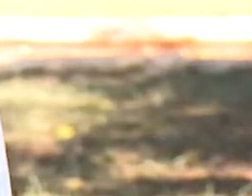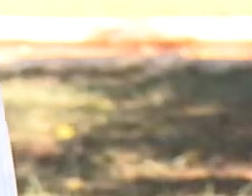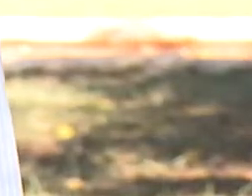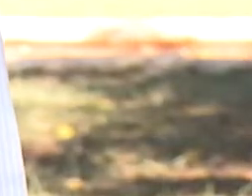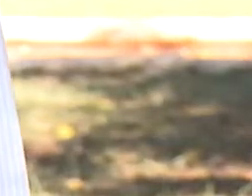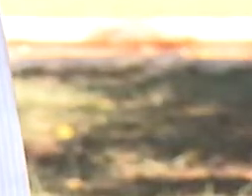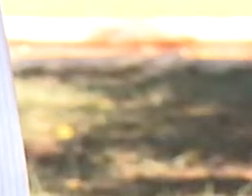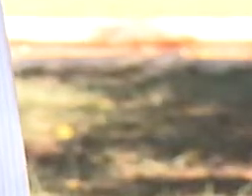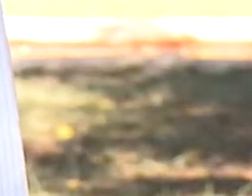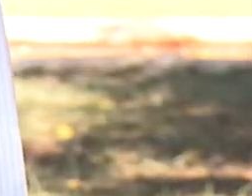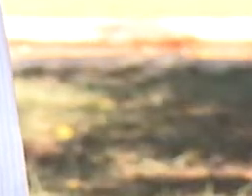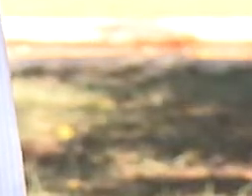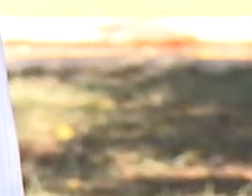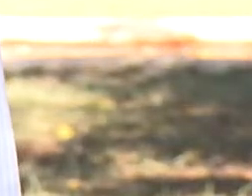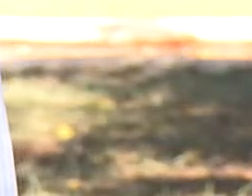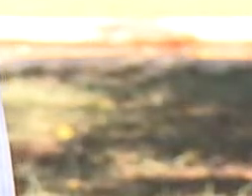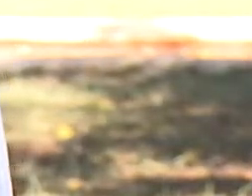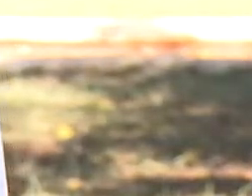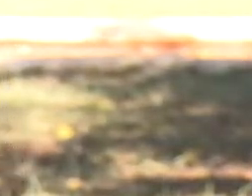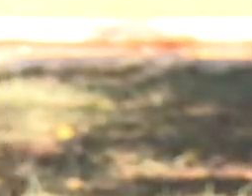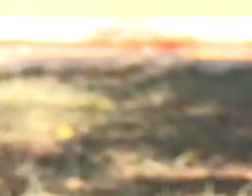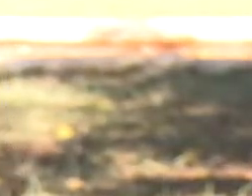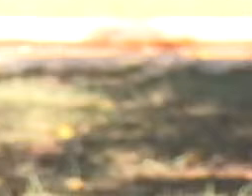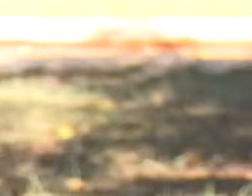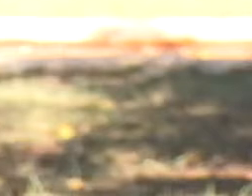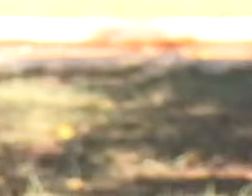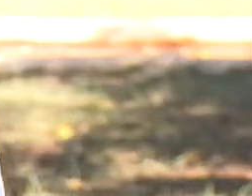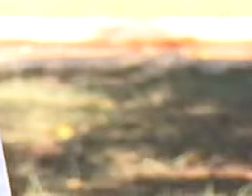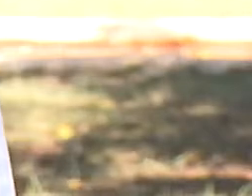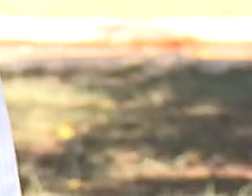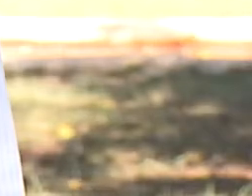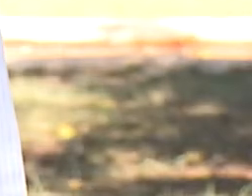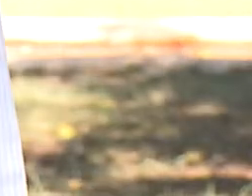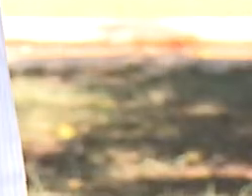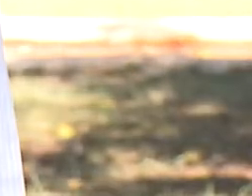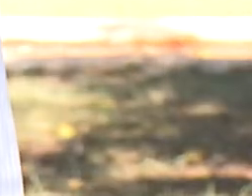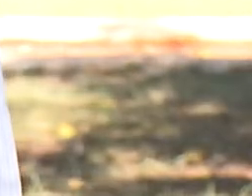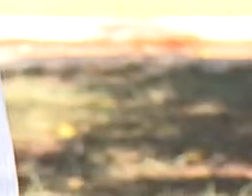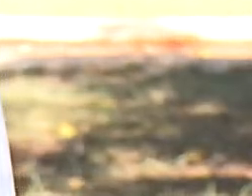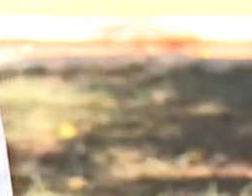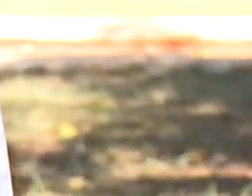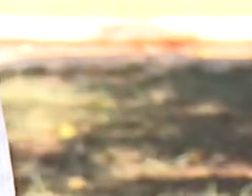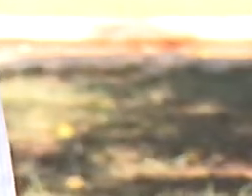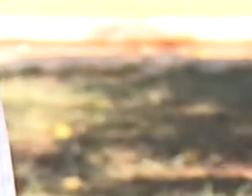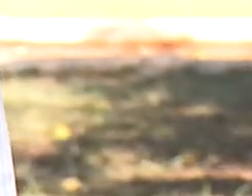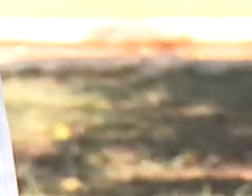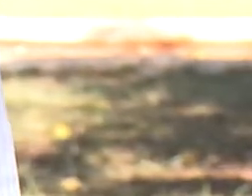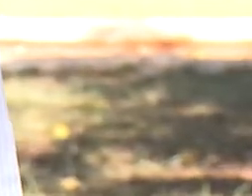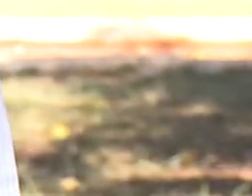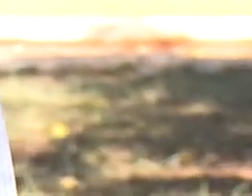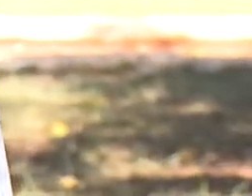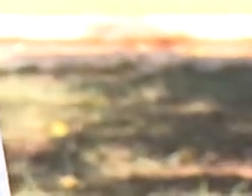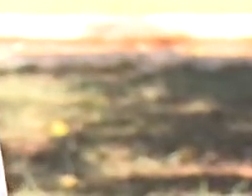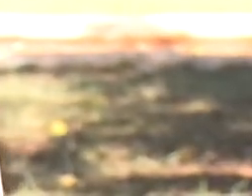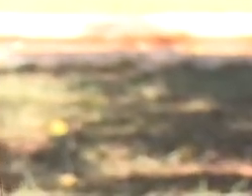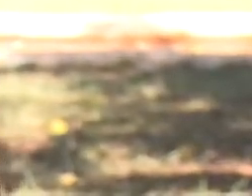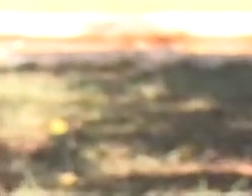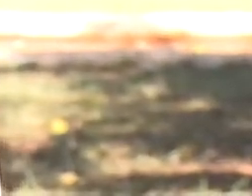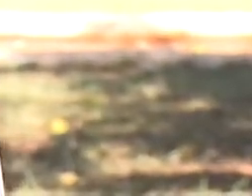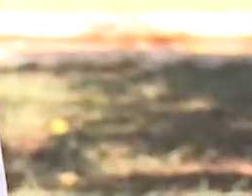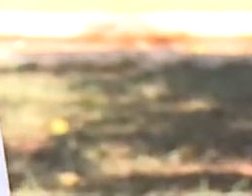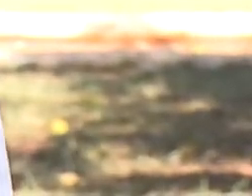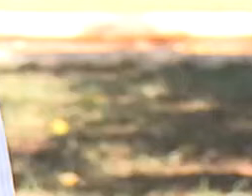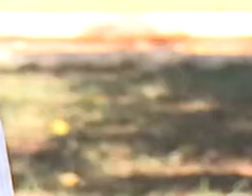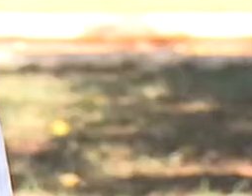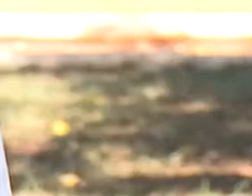que comemora o dia da logosofia. Isso mesmo. Amanhã é dia 11 de agosto, dia